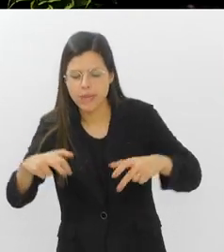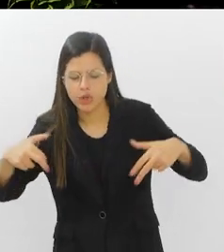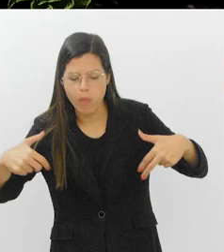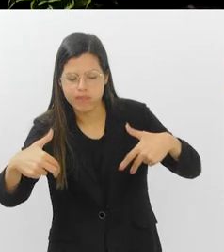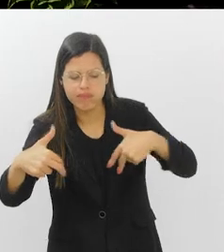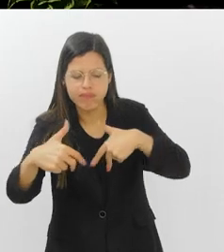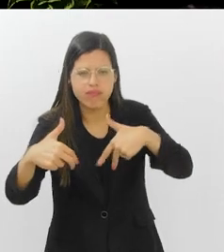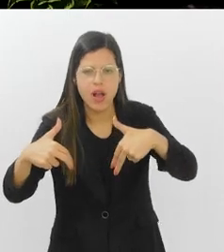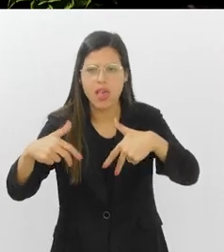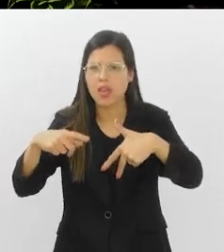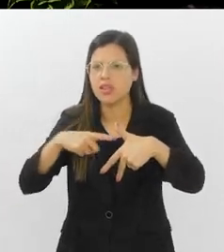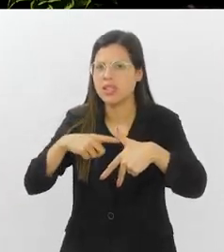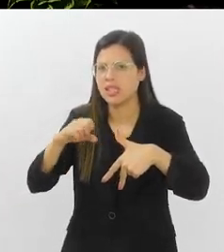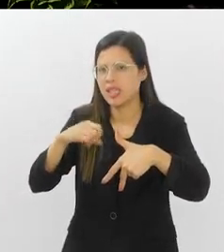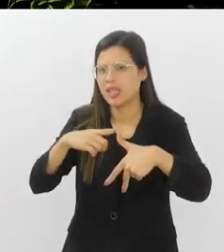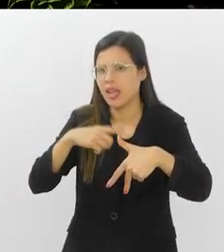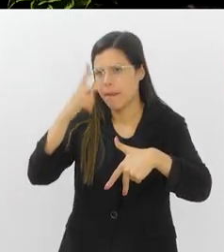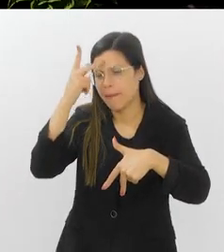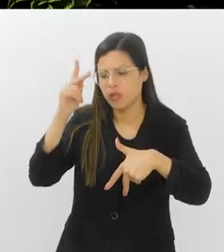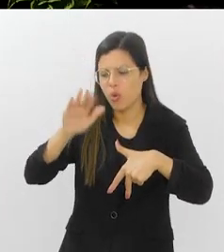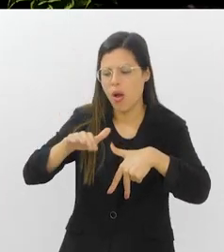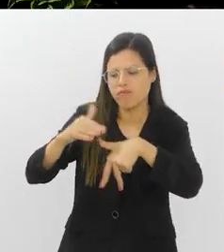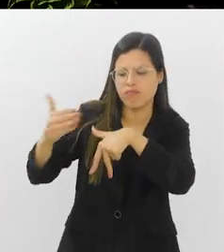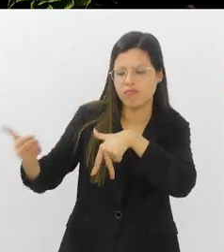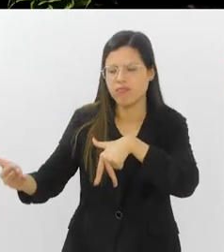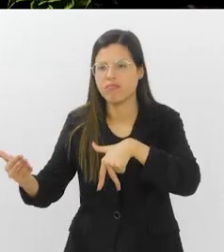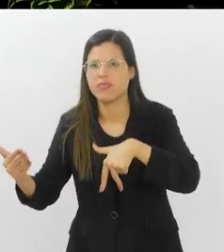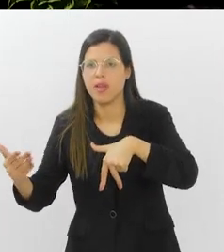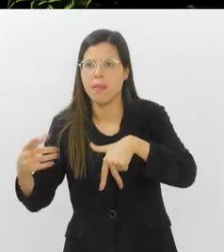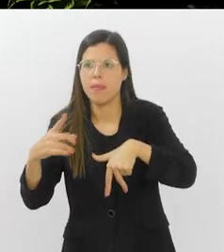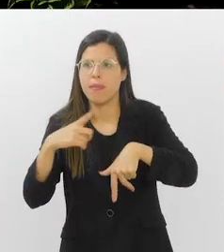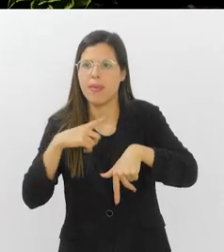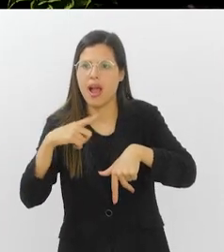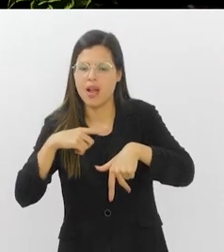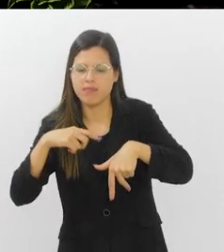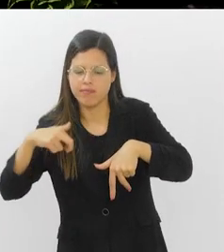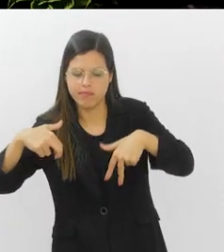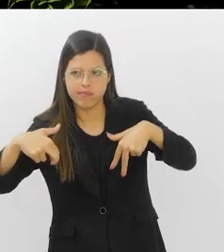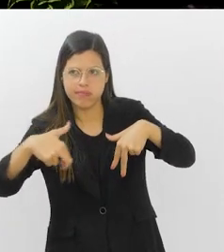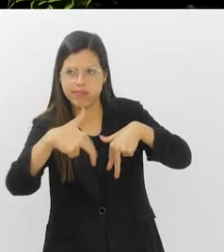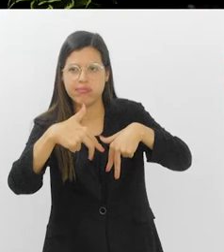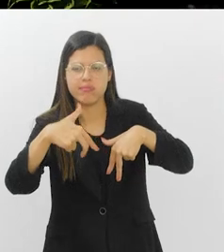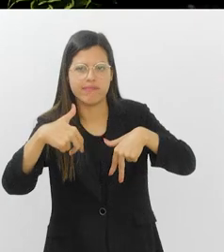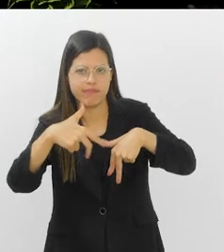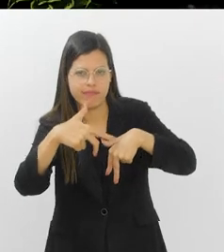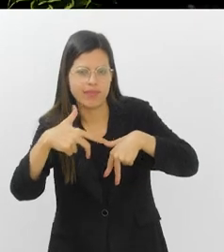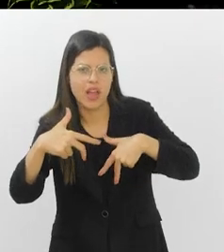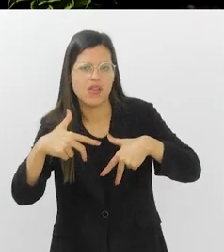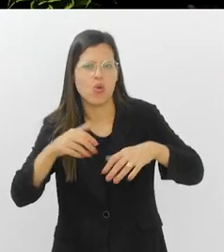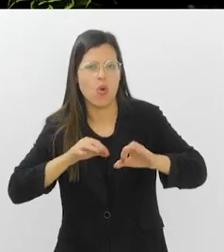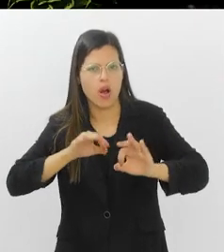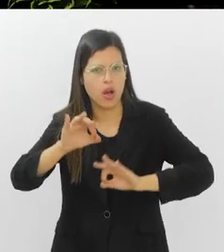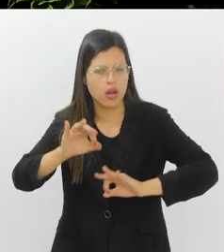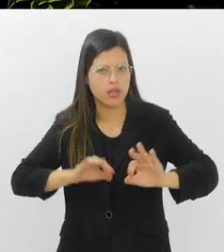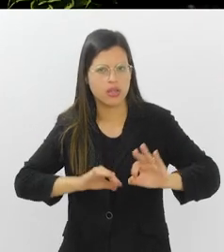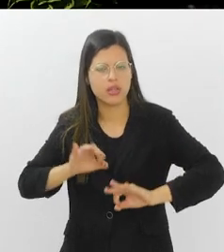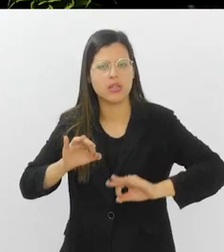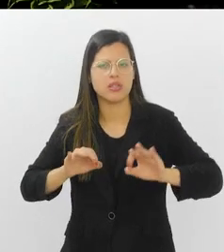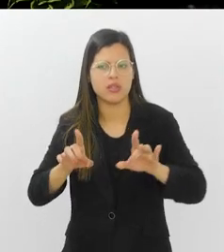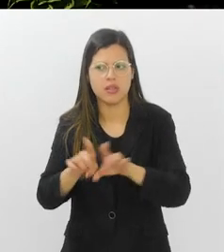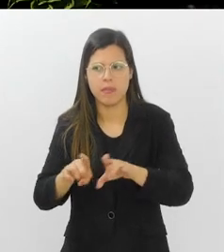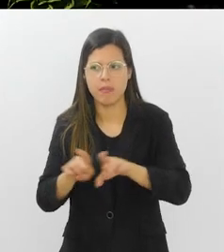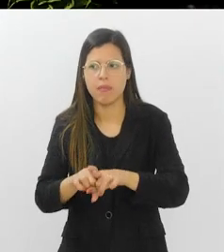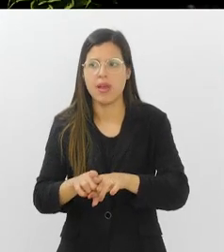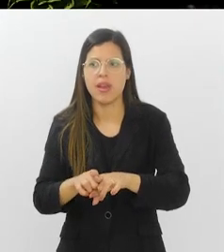e Indica se tem alguém do outro lado né para para para para receber a bola e aí você prepara né a